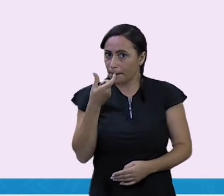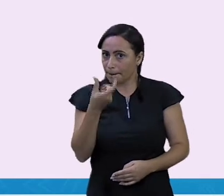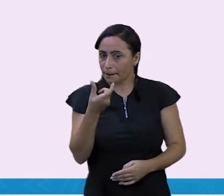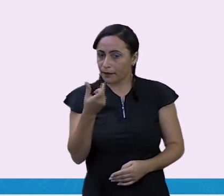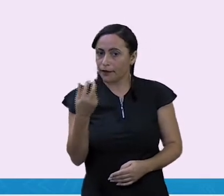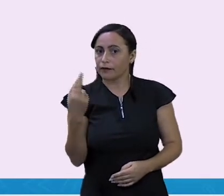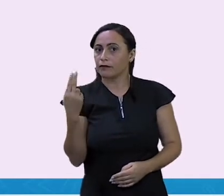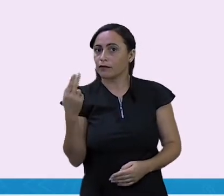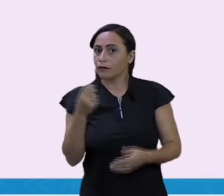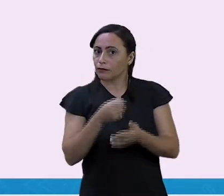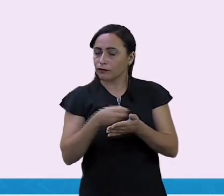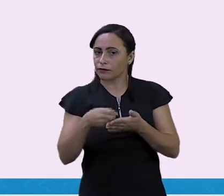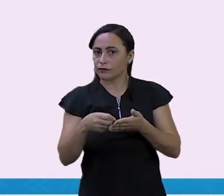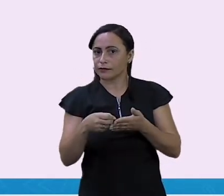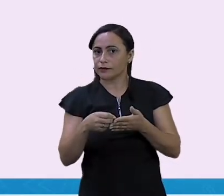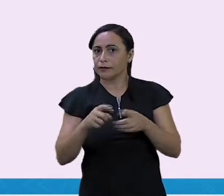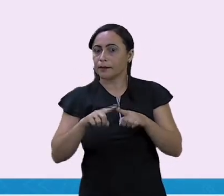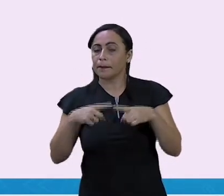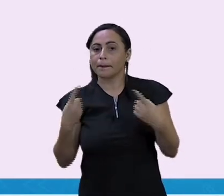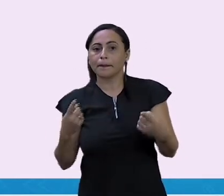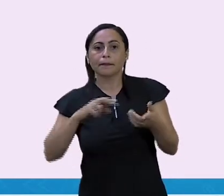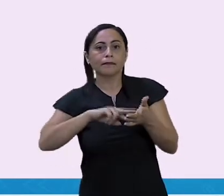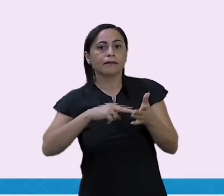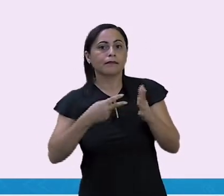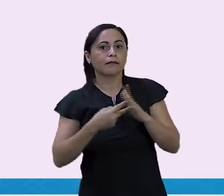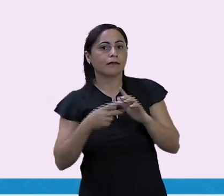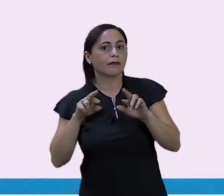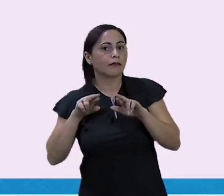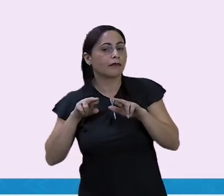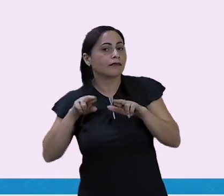com significados diferentes. O primeiro